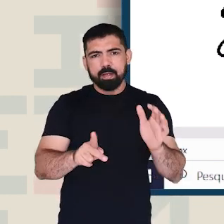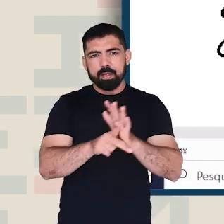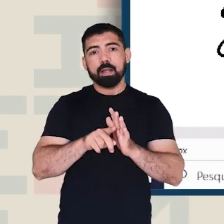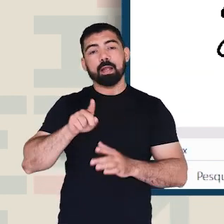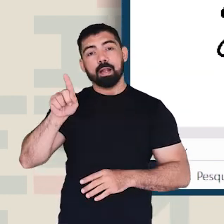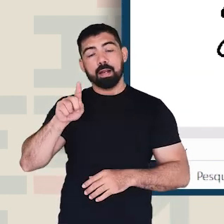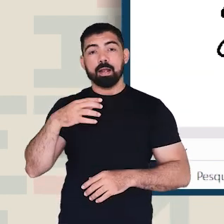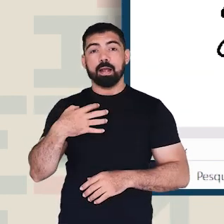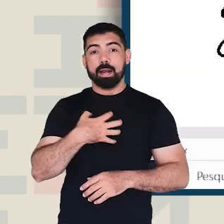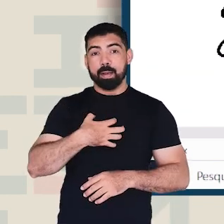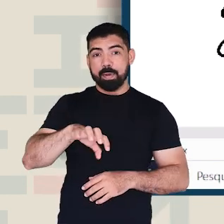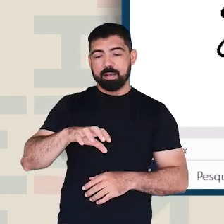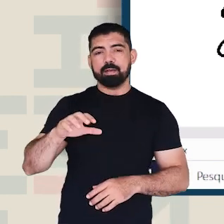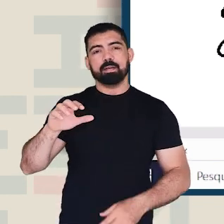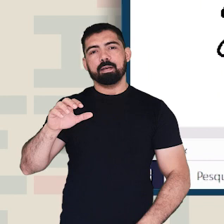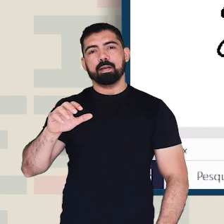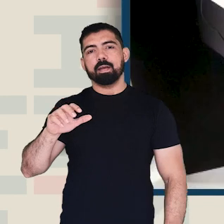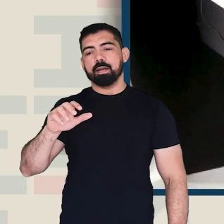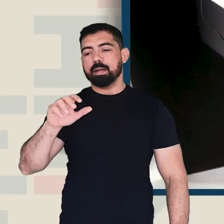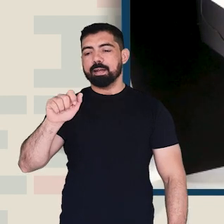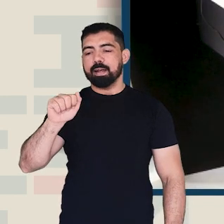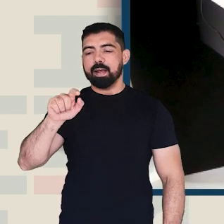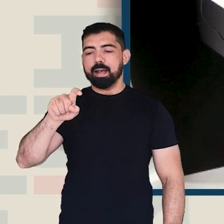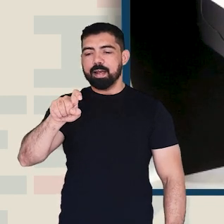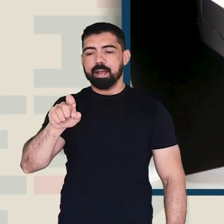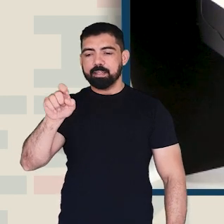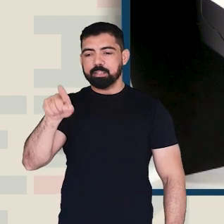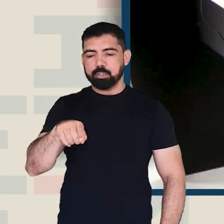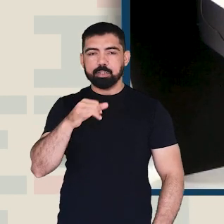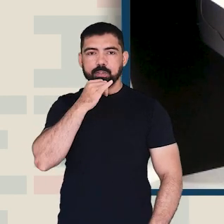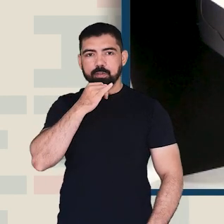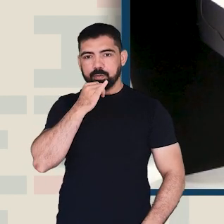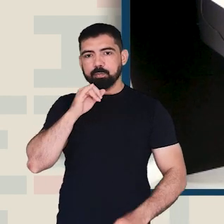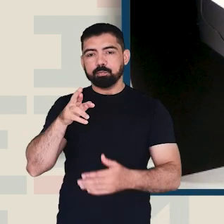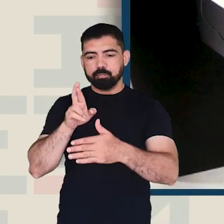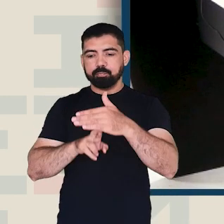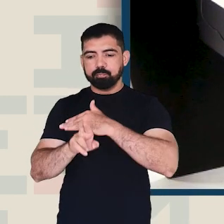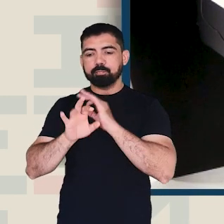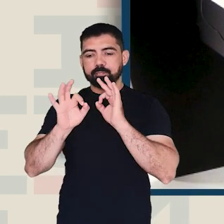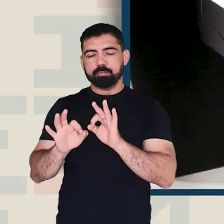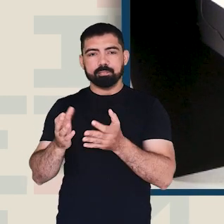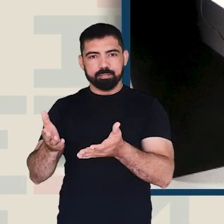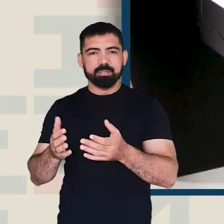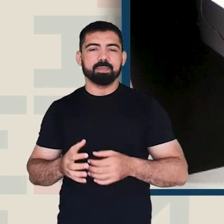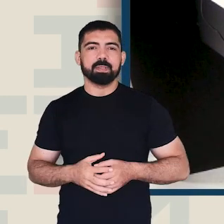Bahia. Acho que o afoxé representa muito bem todas elas. Então todas